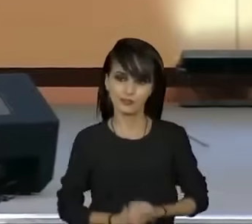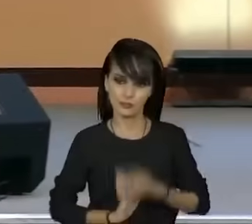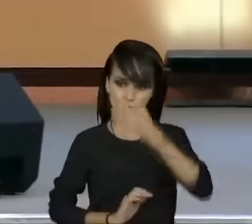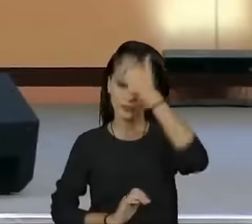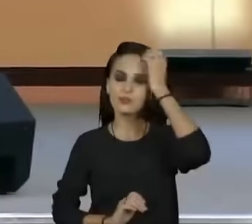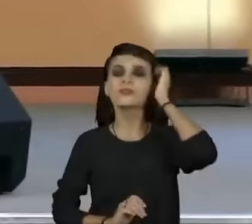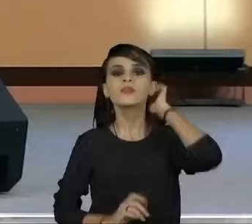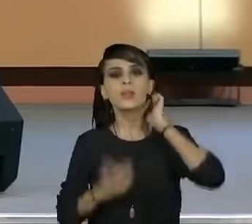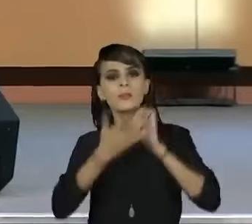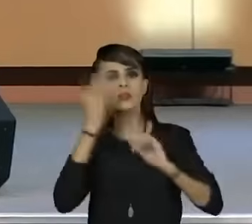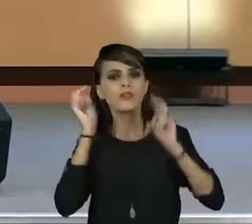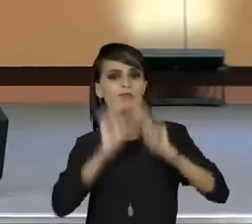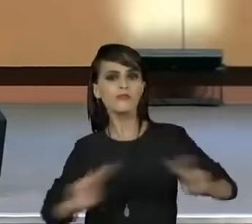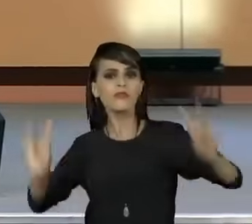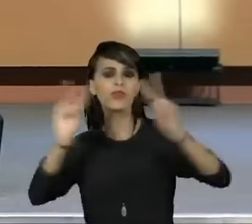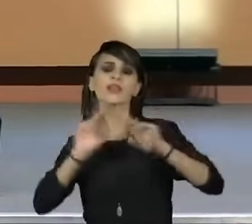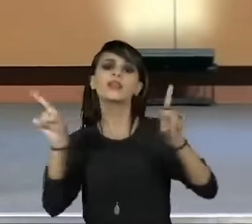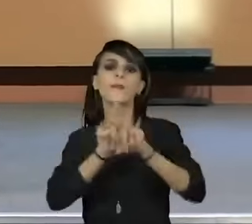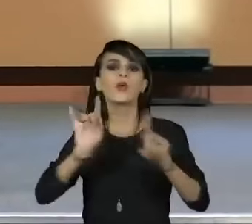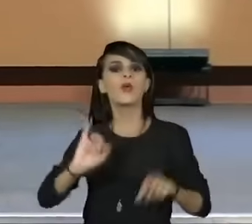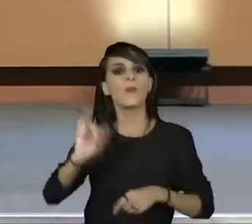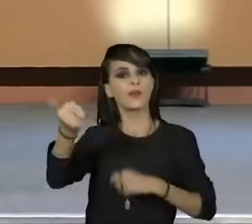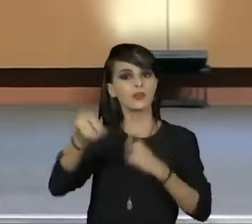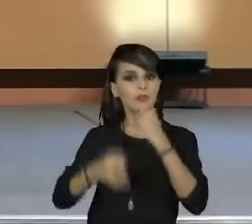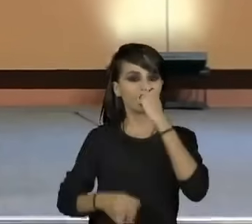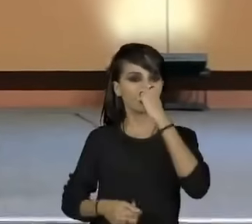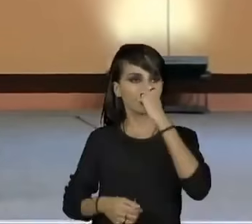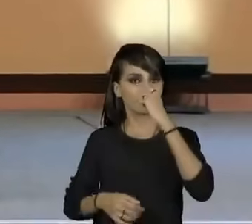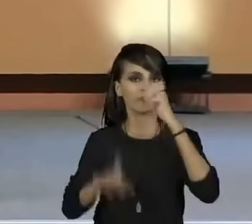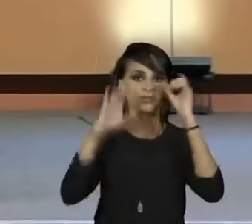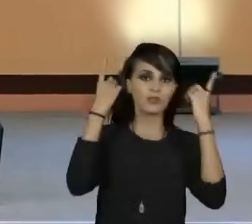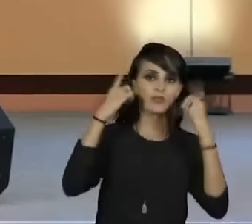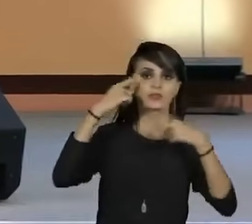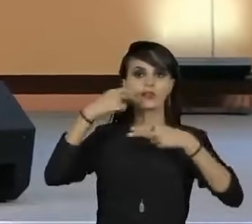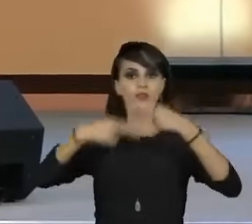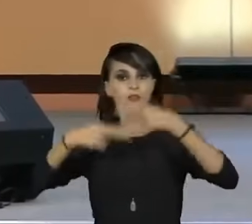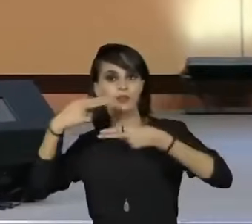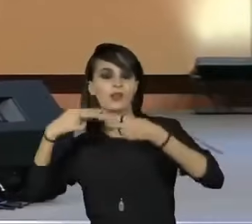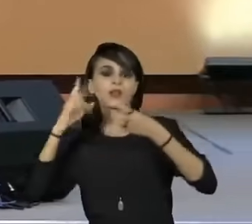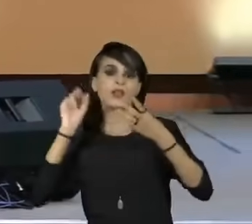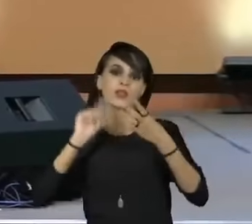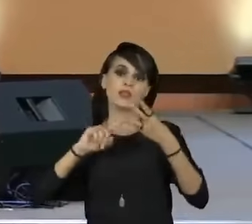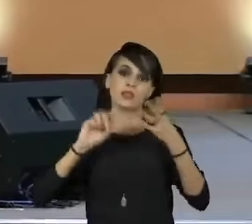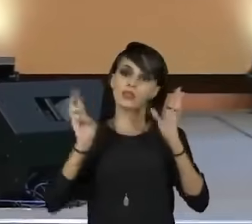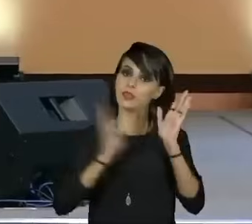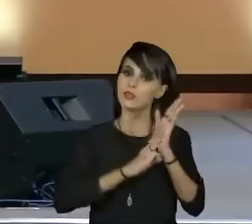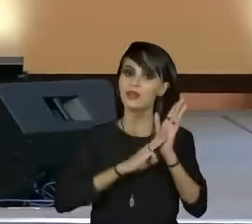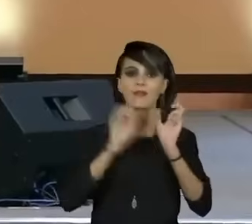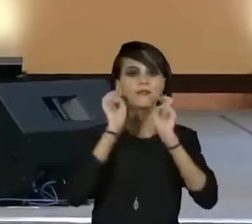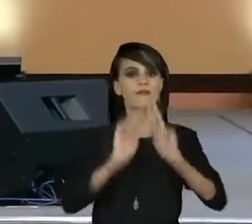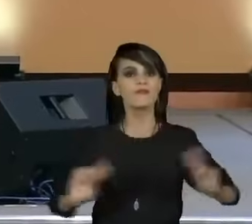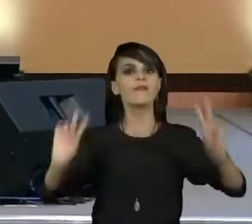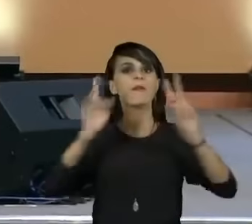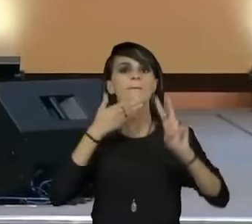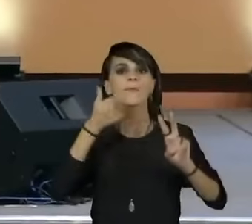e uma pessoa de visão vê oportunidades todos eles tanto Davi quanto Neemias quanto Daniel